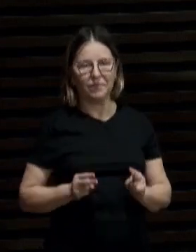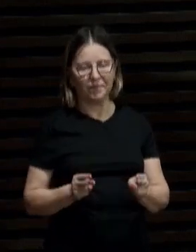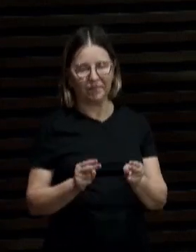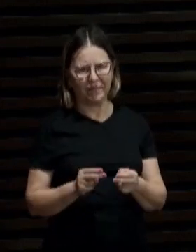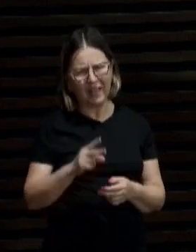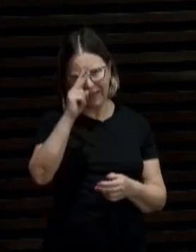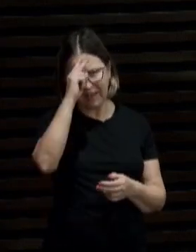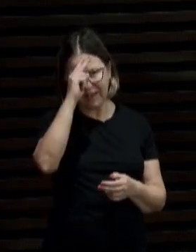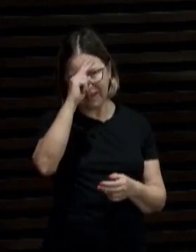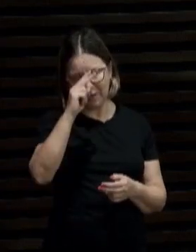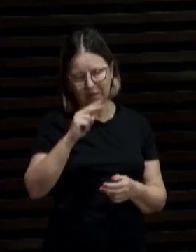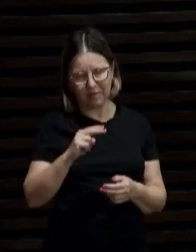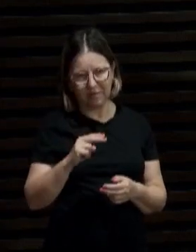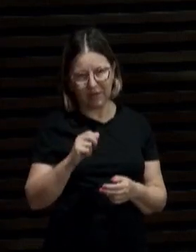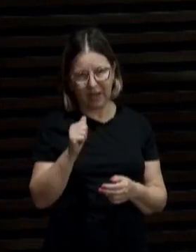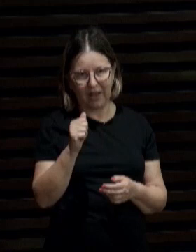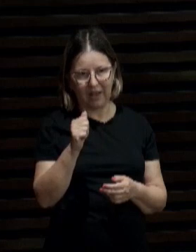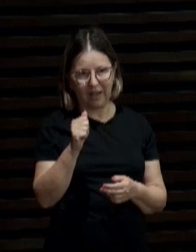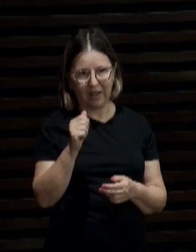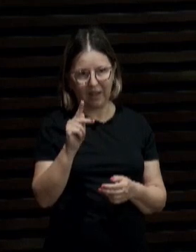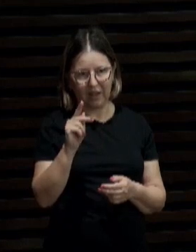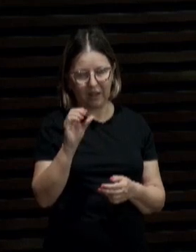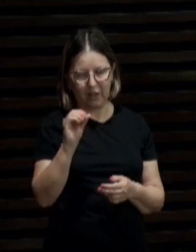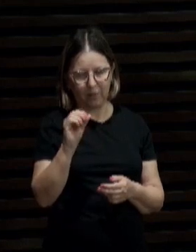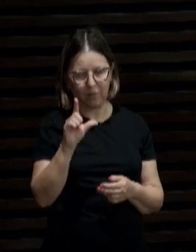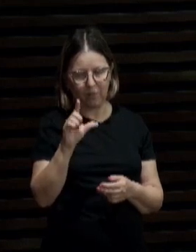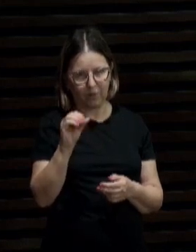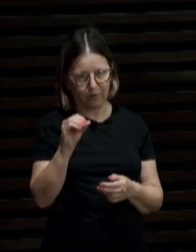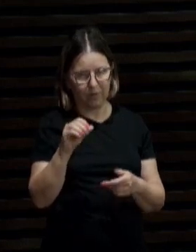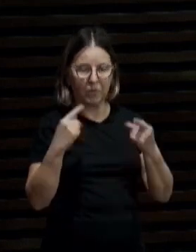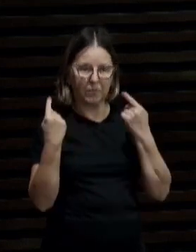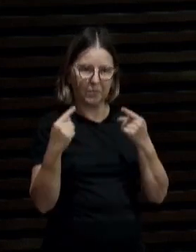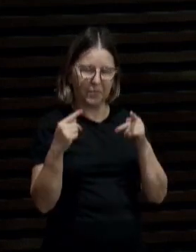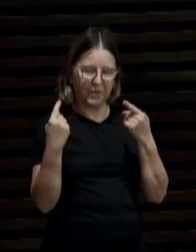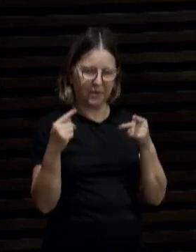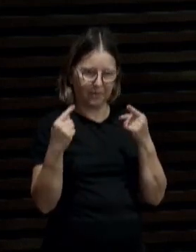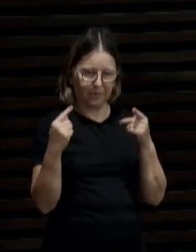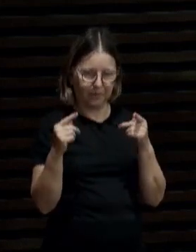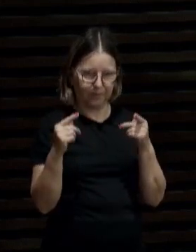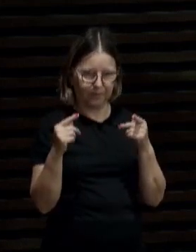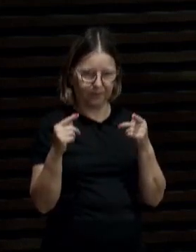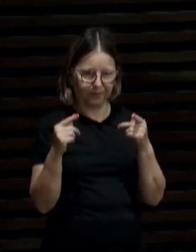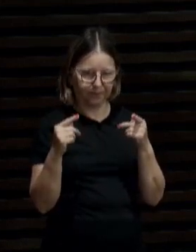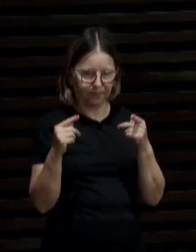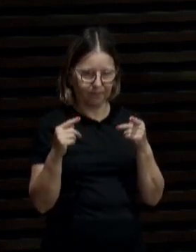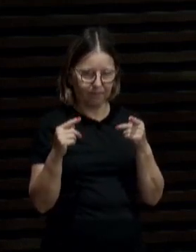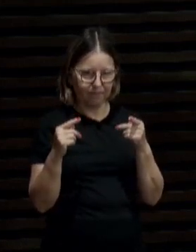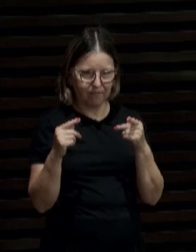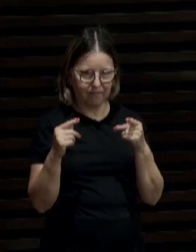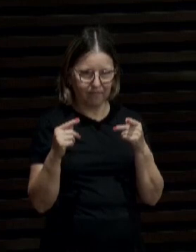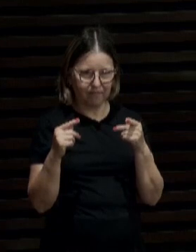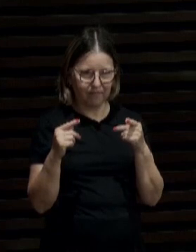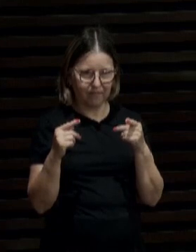quando Apolo esteve em Éfeso pregando, e ele faz aquela pregação, né? E aí a pregação